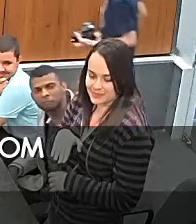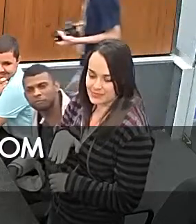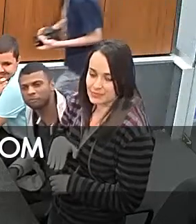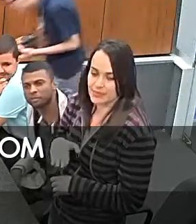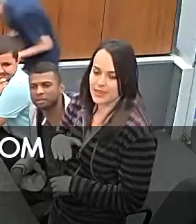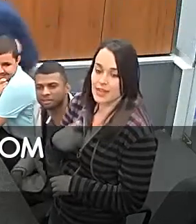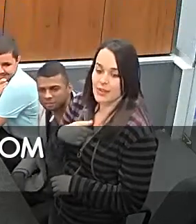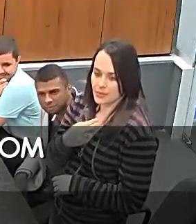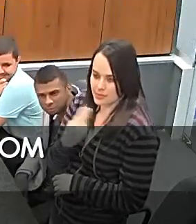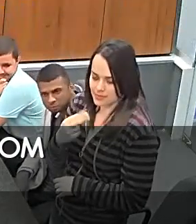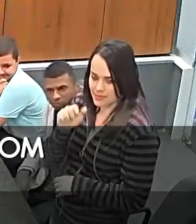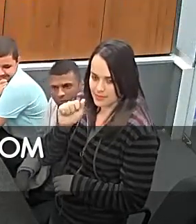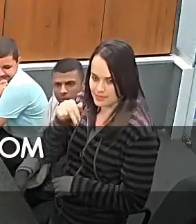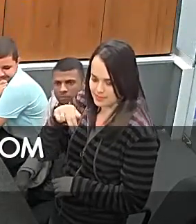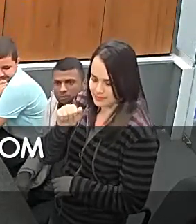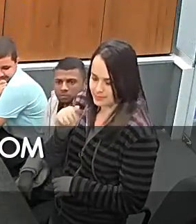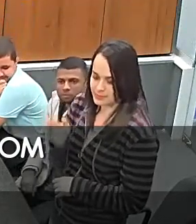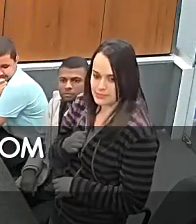Boa tarde.